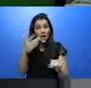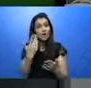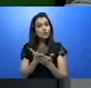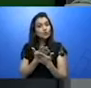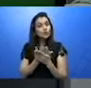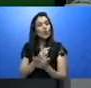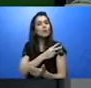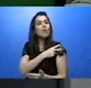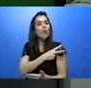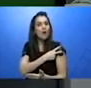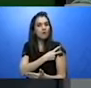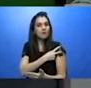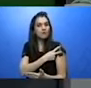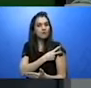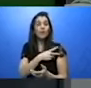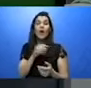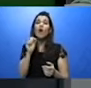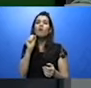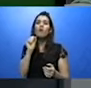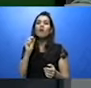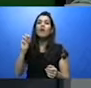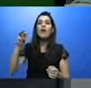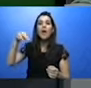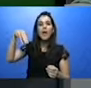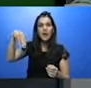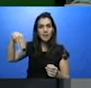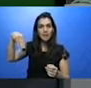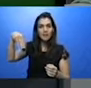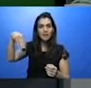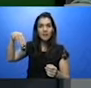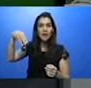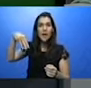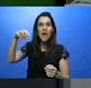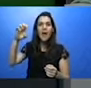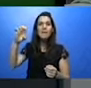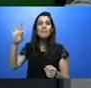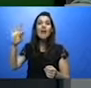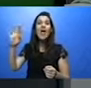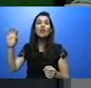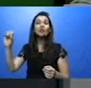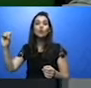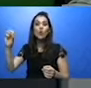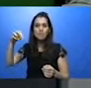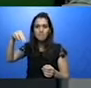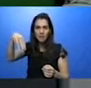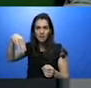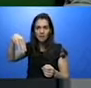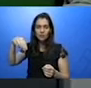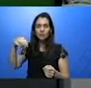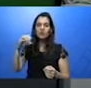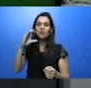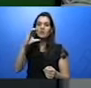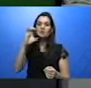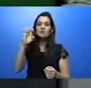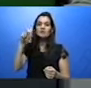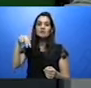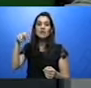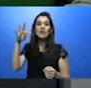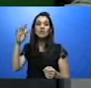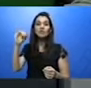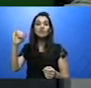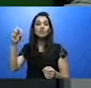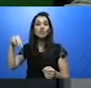o metro, né, representado pela letrinha M, o centímetro, cm,